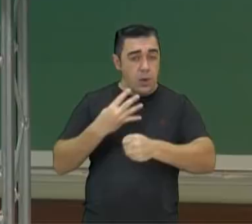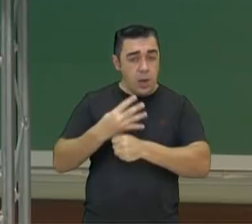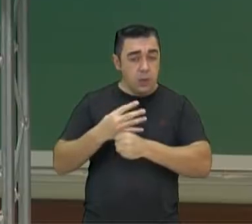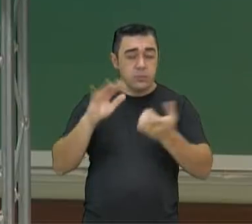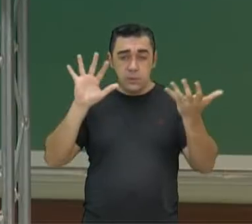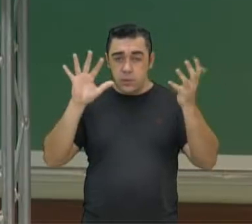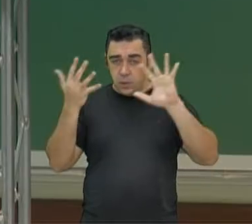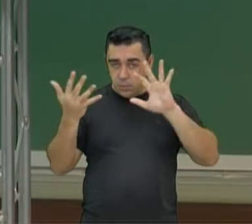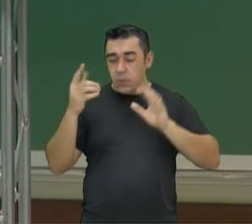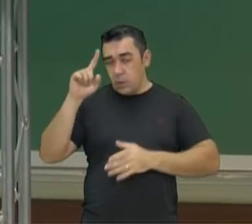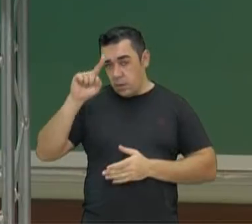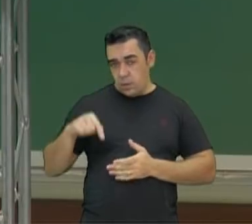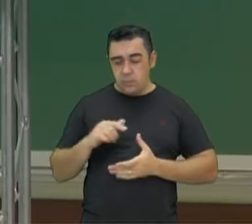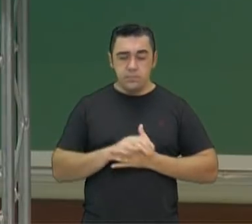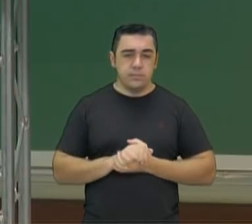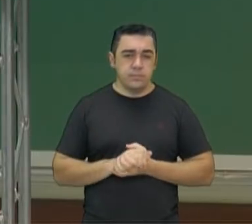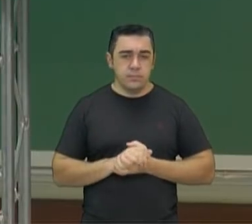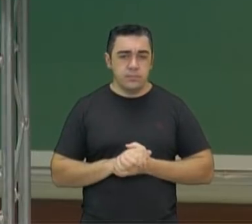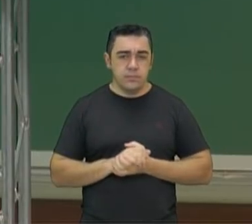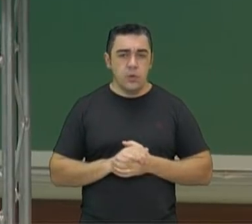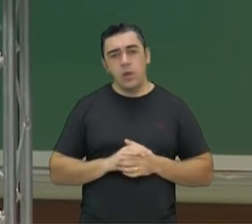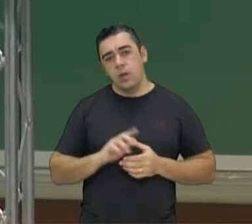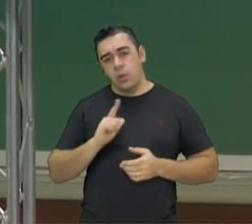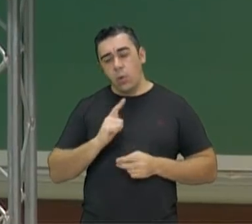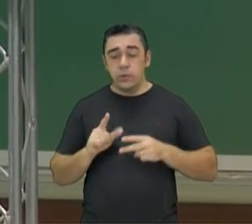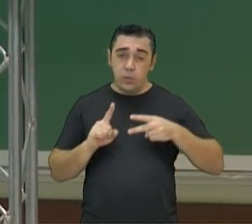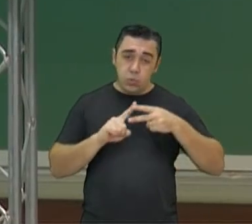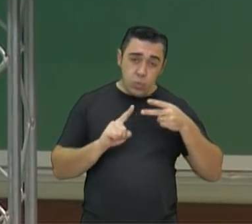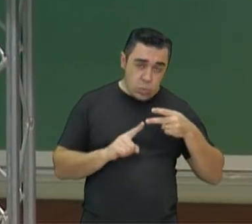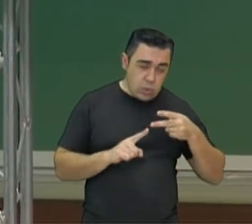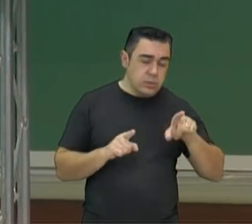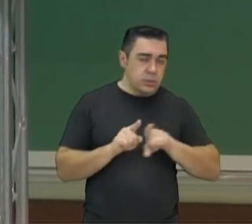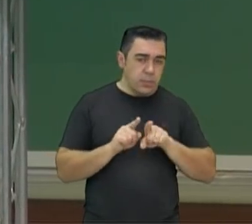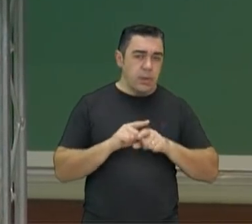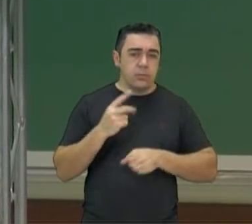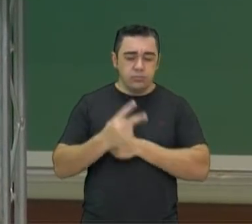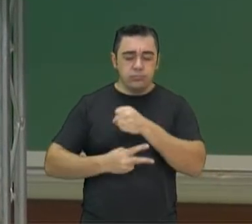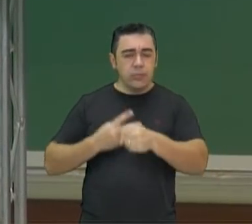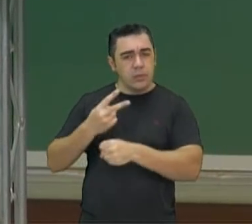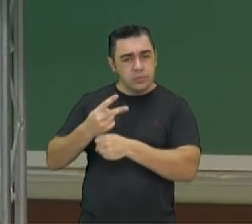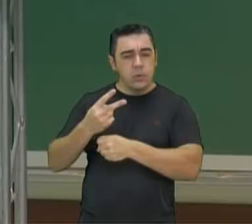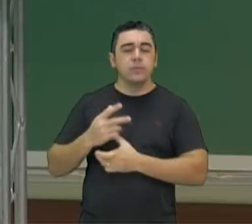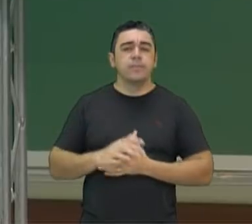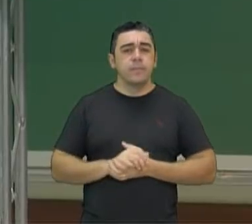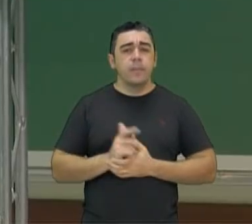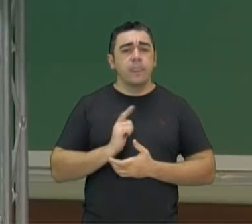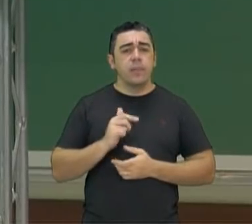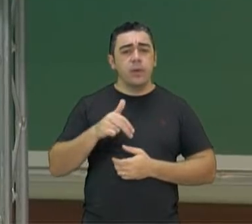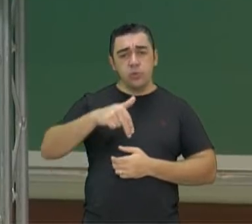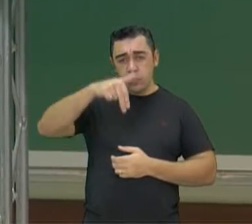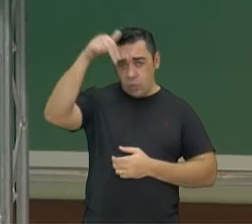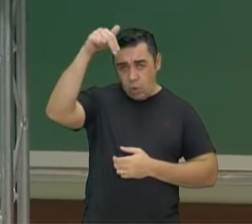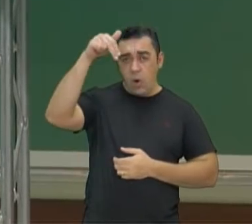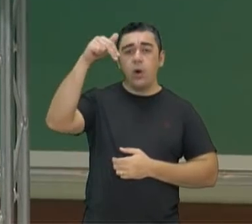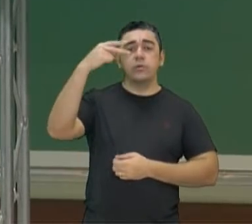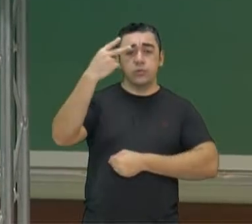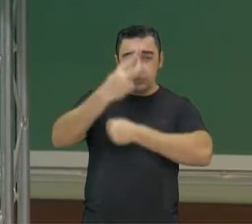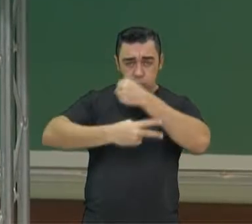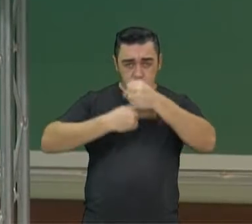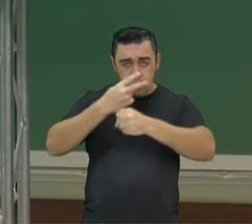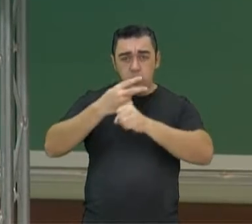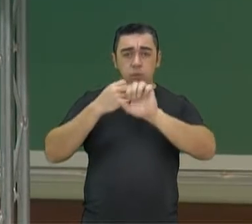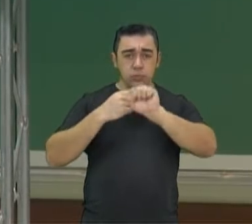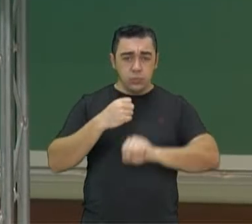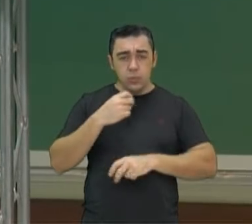as estações do ano, 2 estações do ano, desculpa, e aí você tem lá no norte 2 estações do ano de novo. Então, de novo, vamos